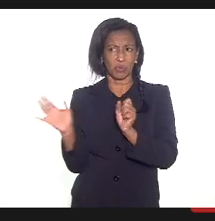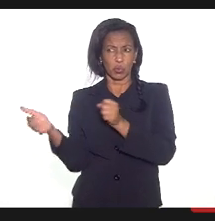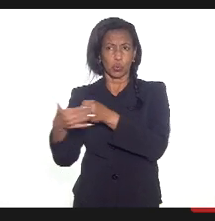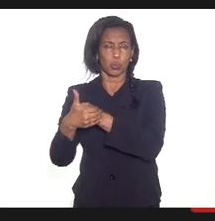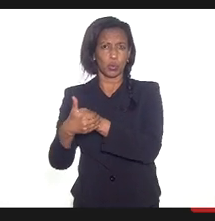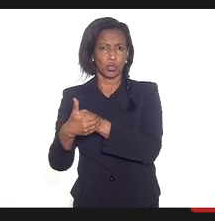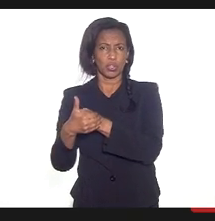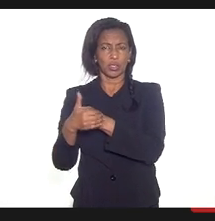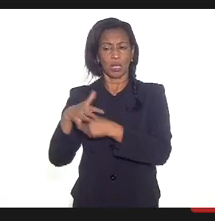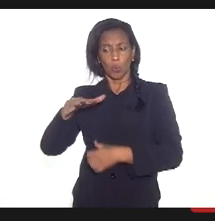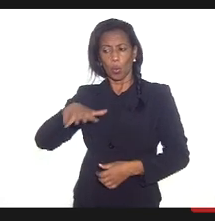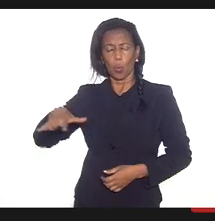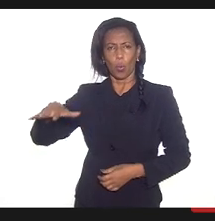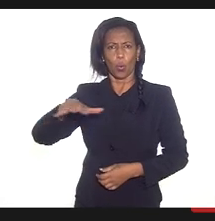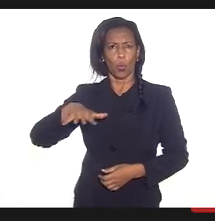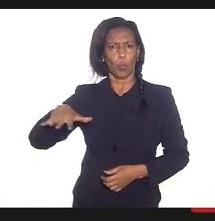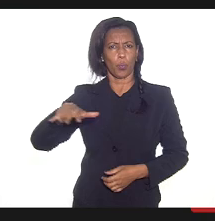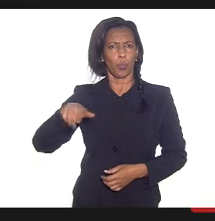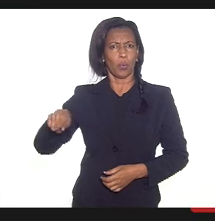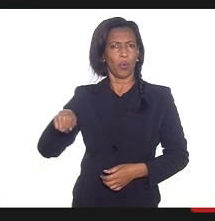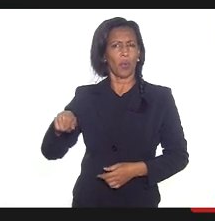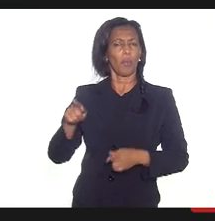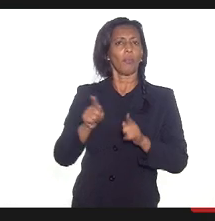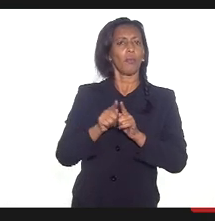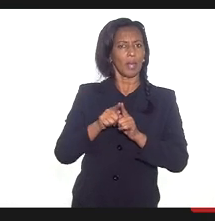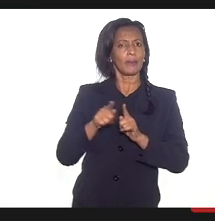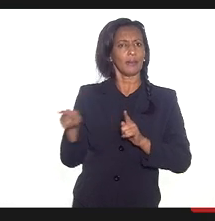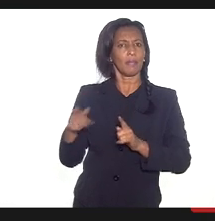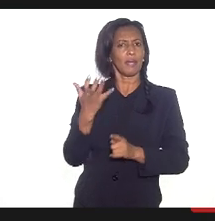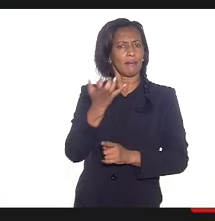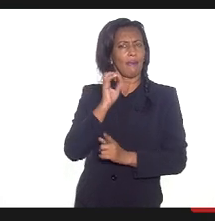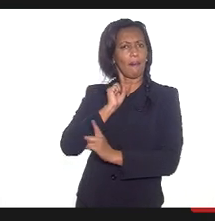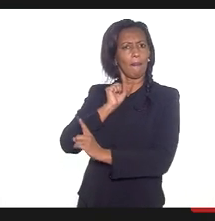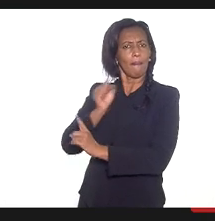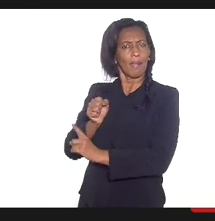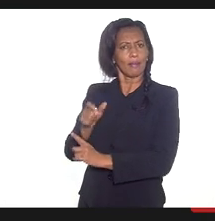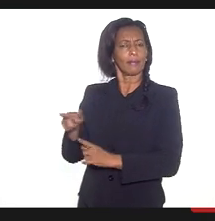na comunidade, porque está sendo ameaçada de morte